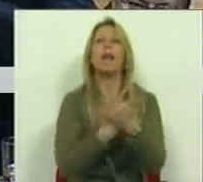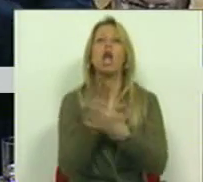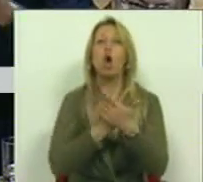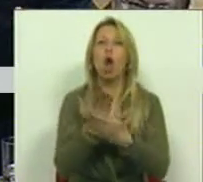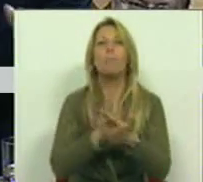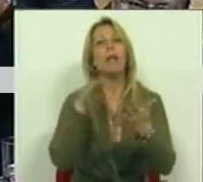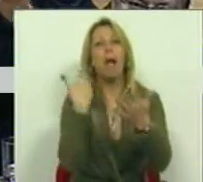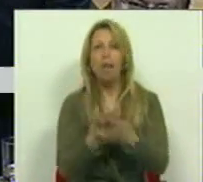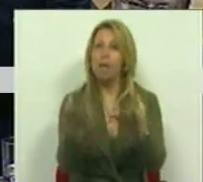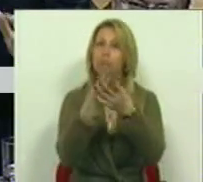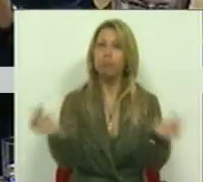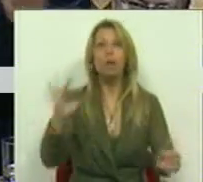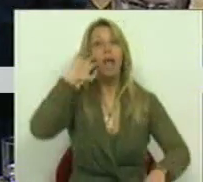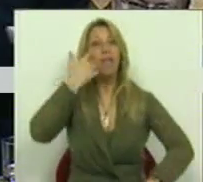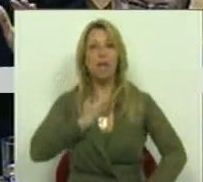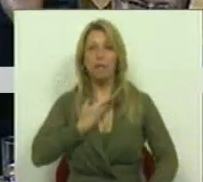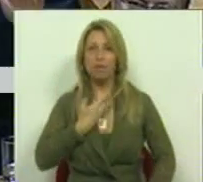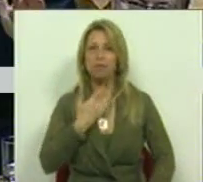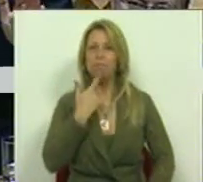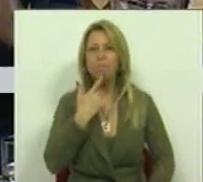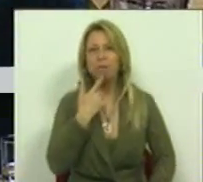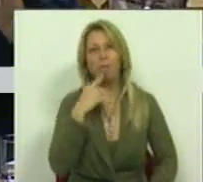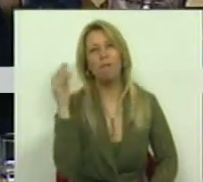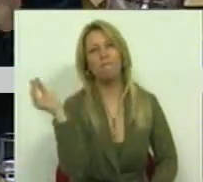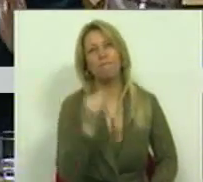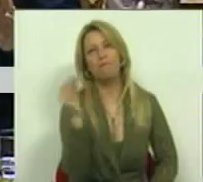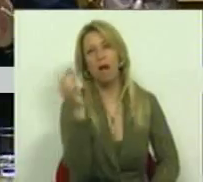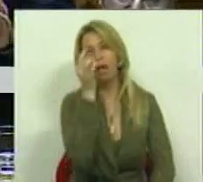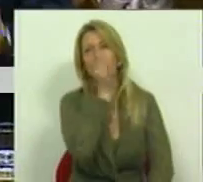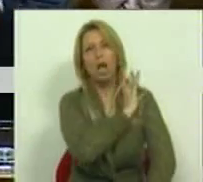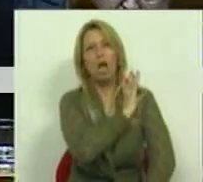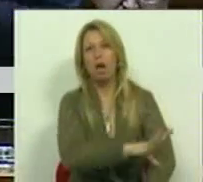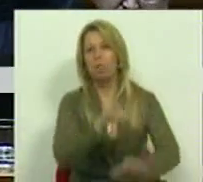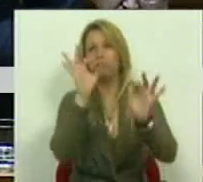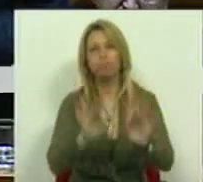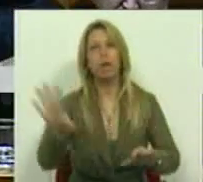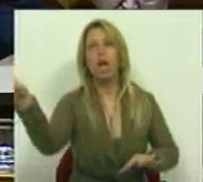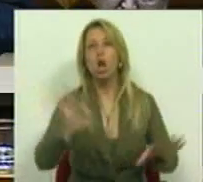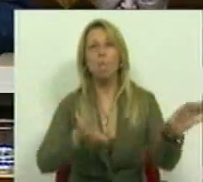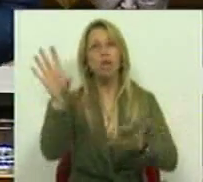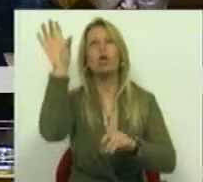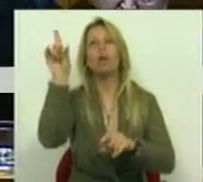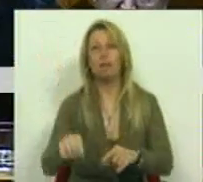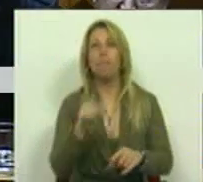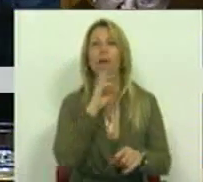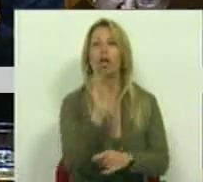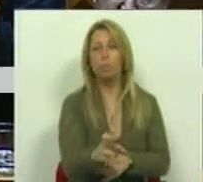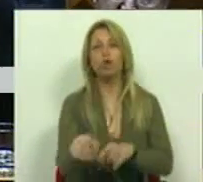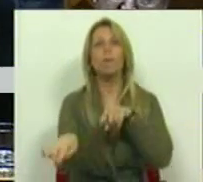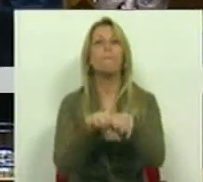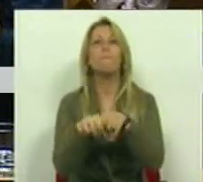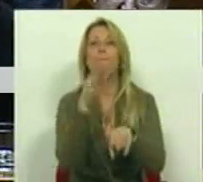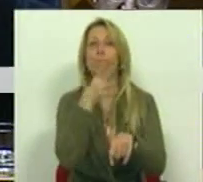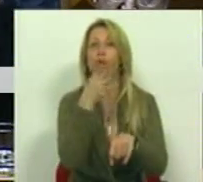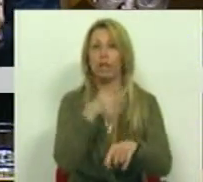percebemos a enorme hipocrisia em que se transformam tantas nomeações como as respostas políticas. E é